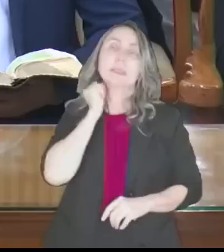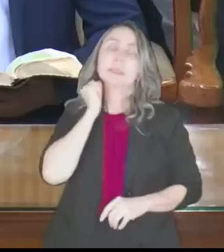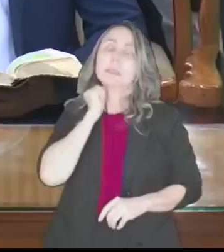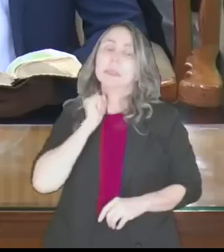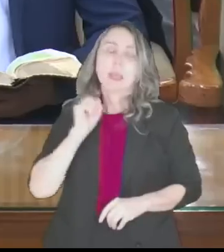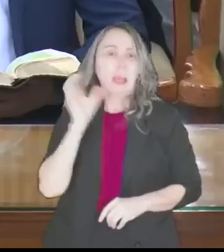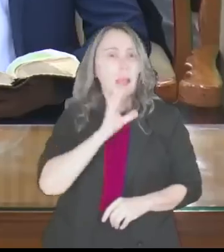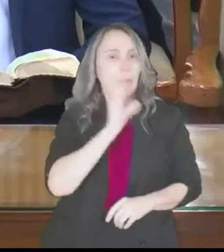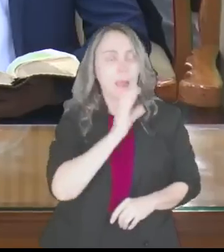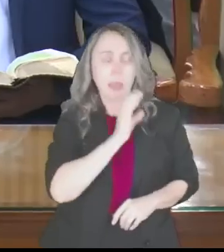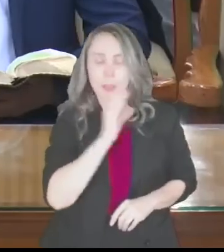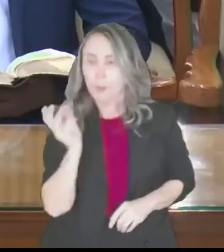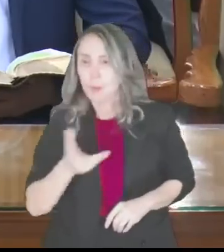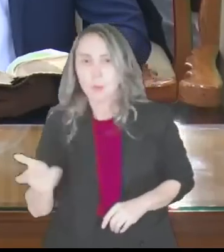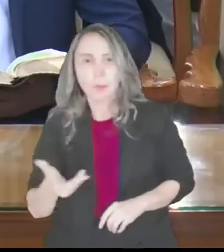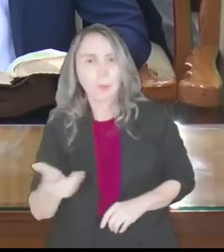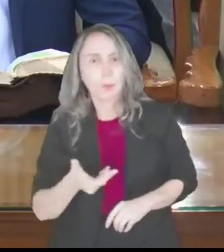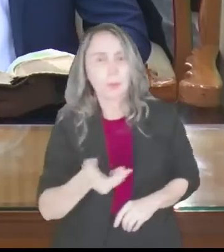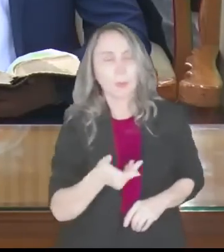mundo pós-moderno,